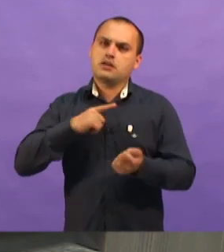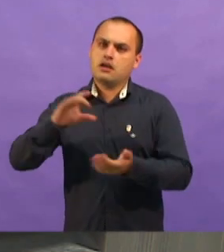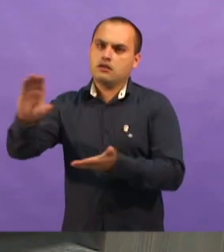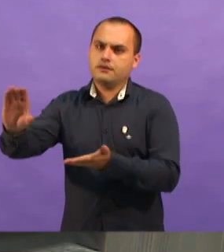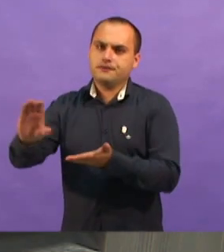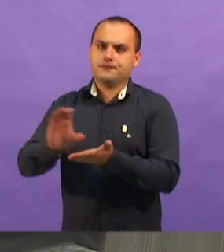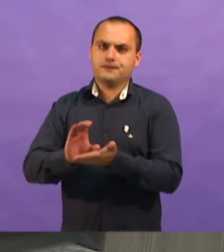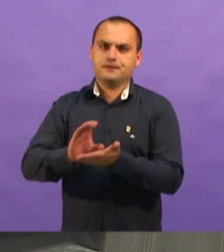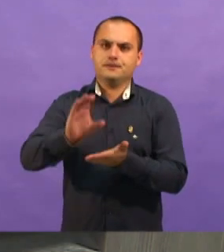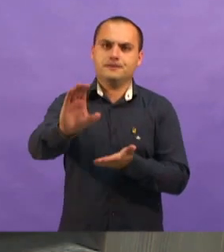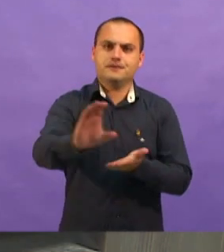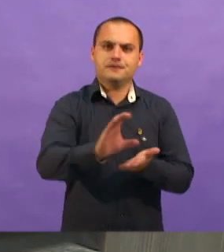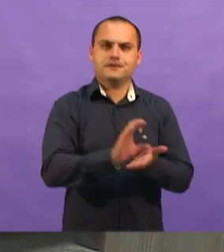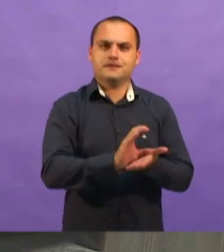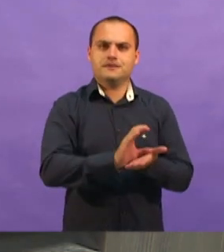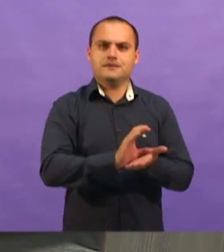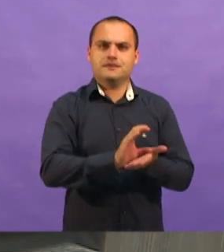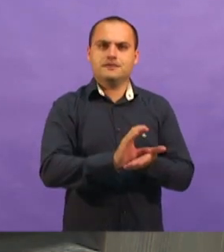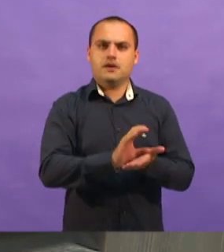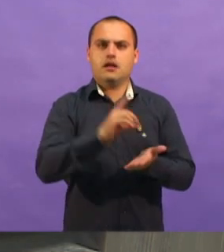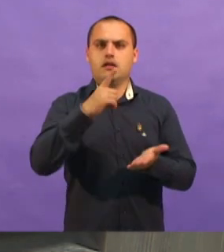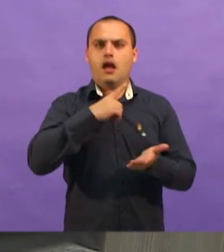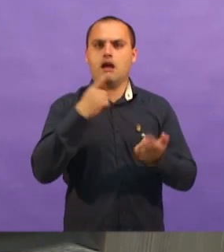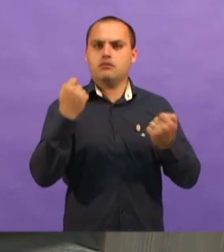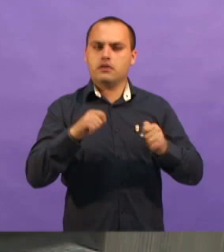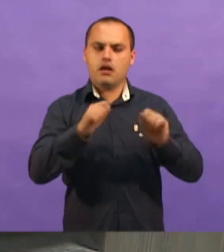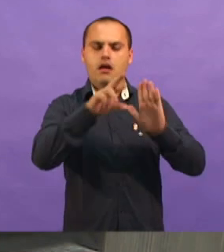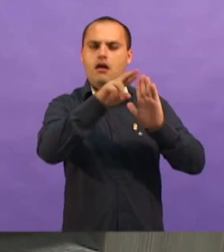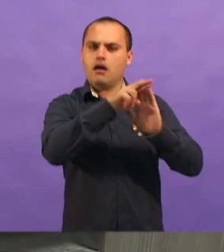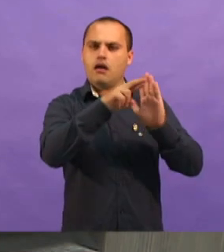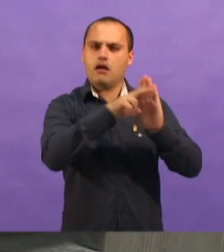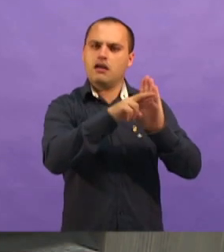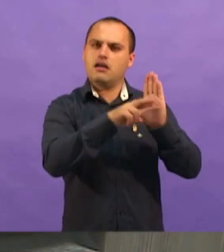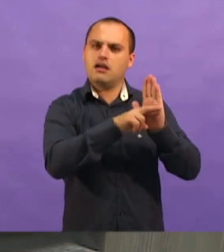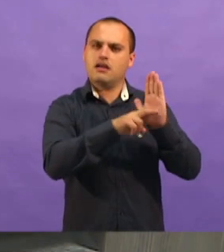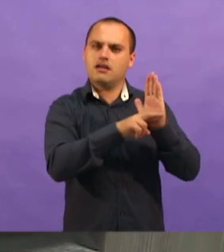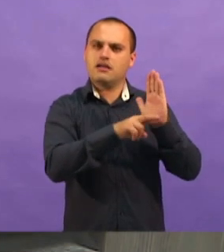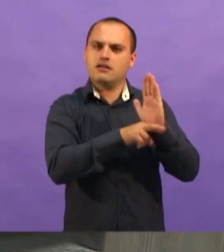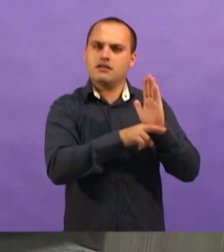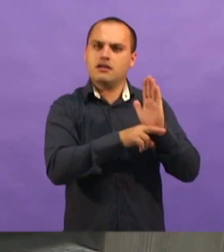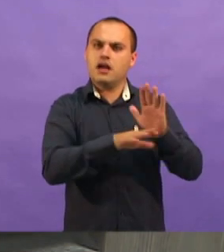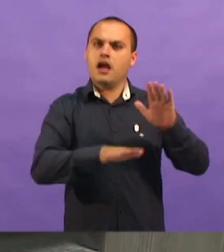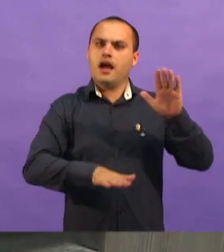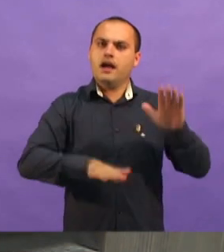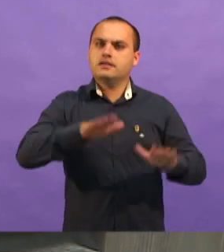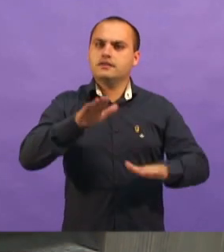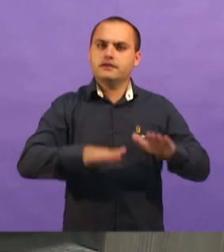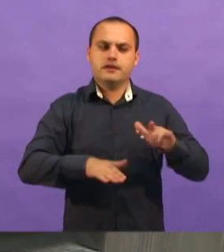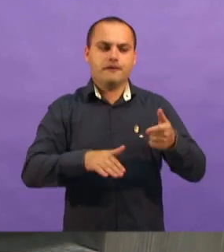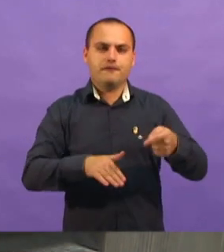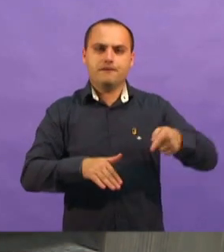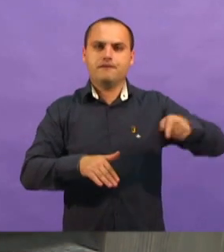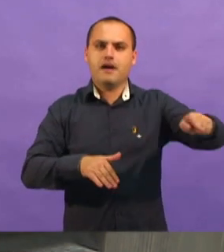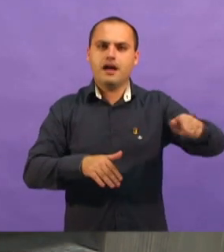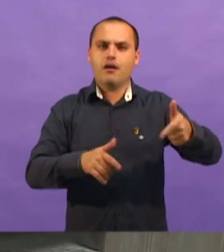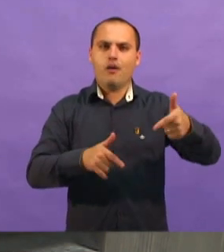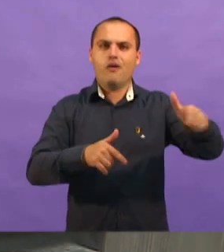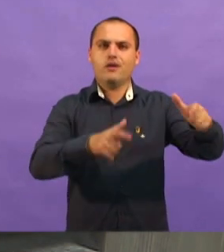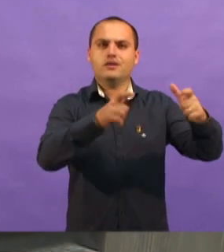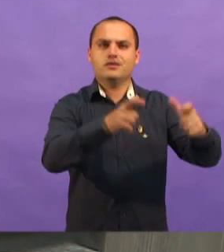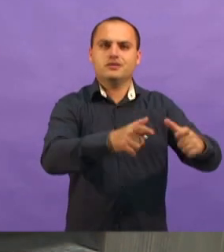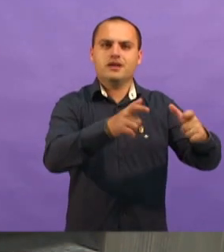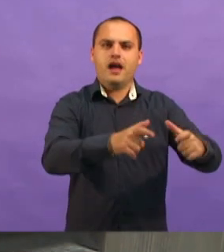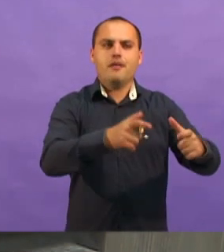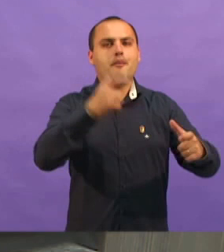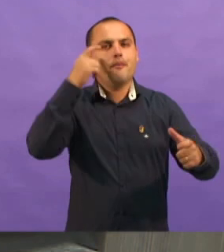de referência, e às vezes isso se empaca em setores que, por não desconhecer, acredito que é só uma revistinha,